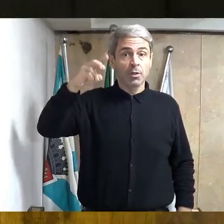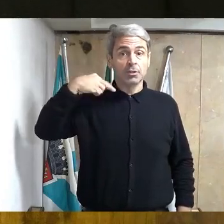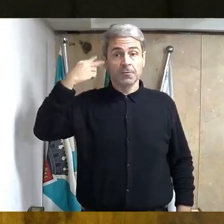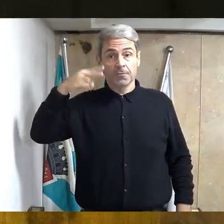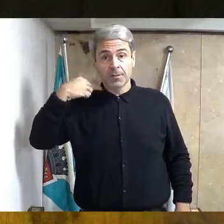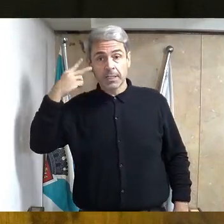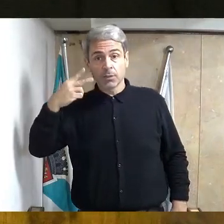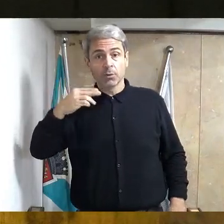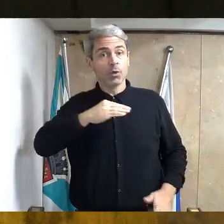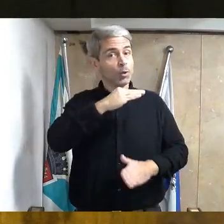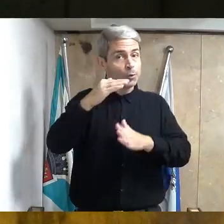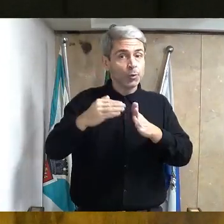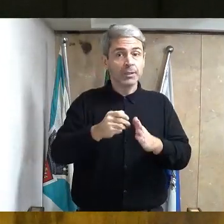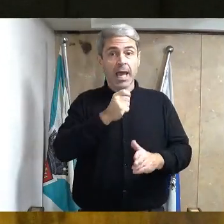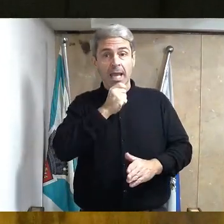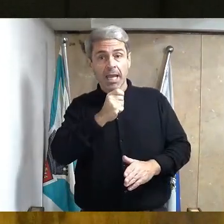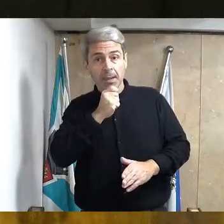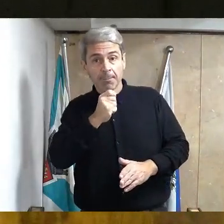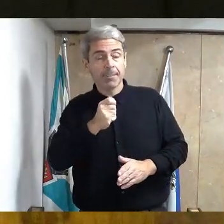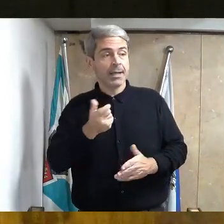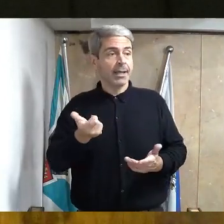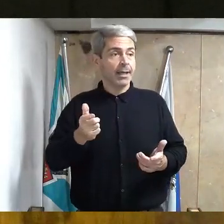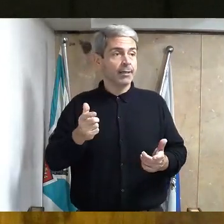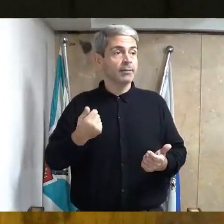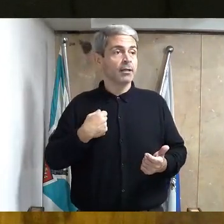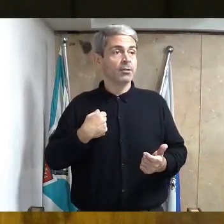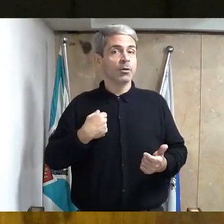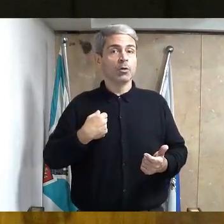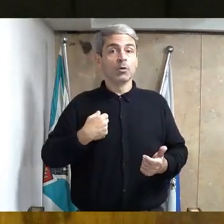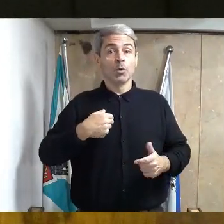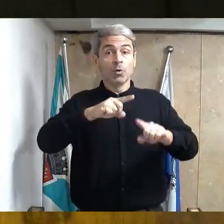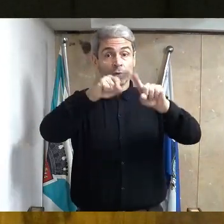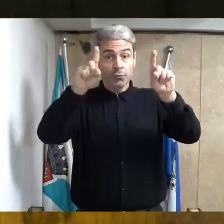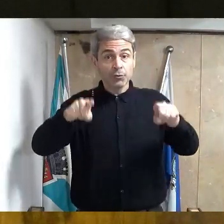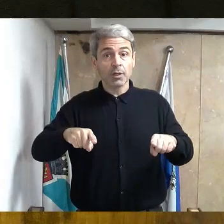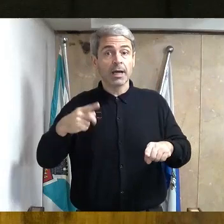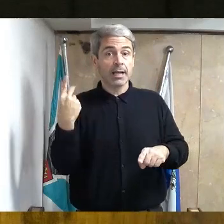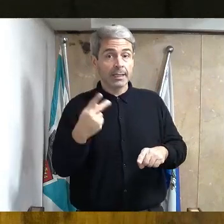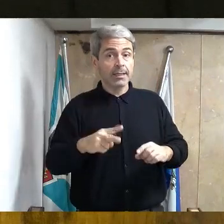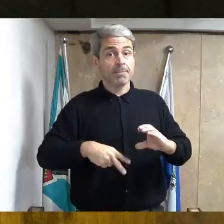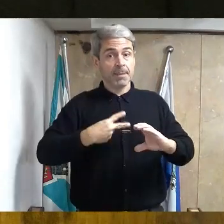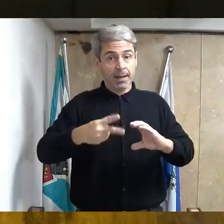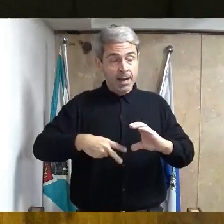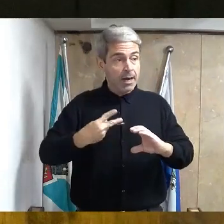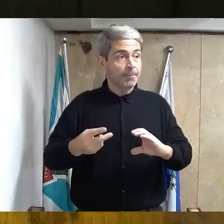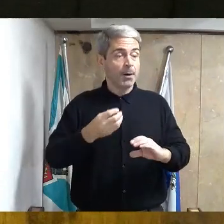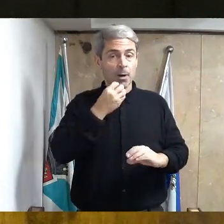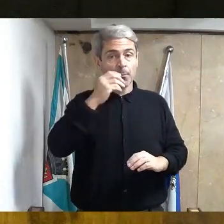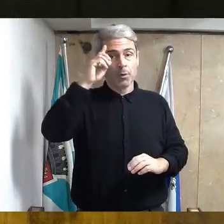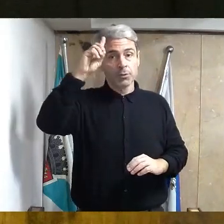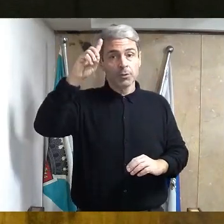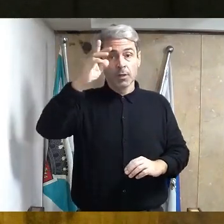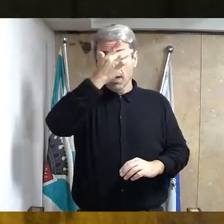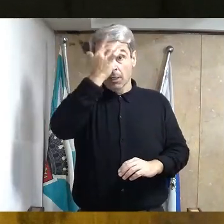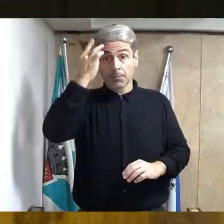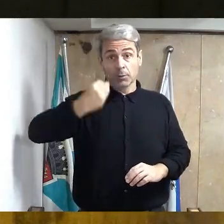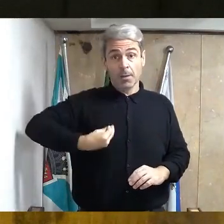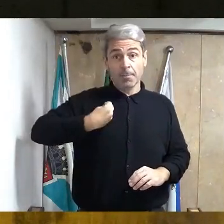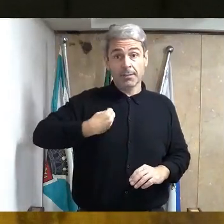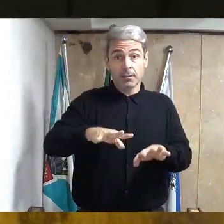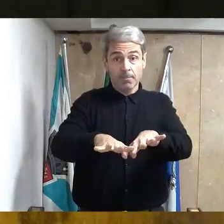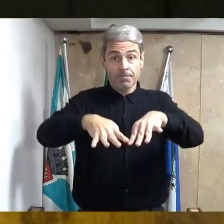pares, a toda a imprensa. Bom dia aos prestadores de serviço desta casa. Bom dia ao público presente na